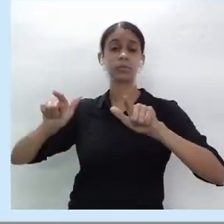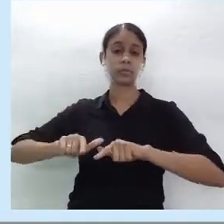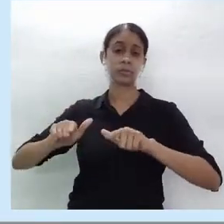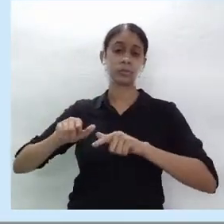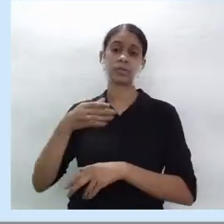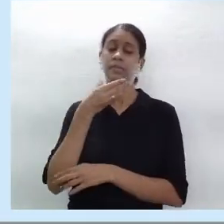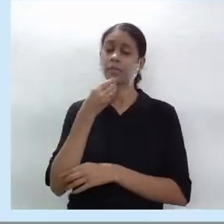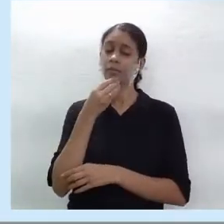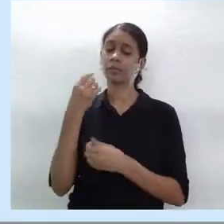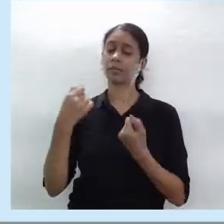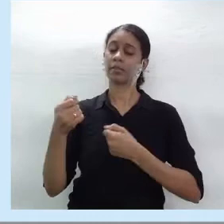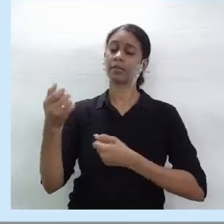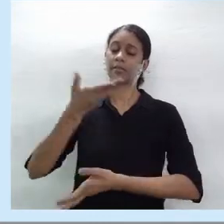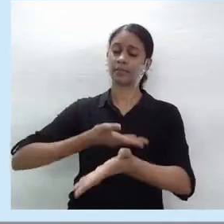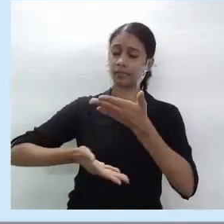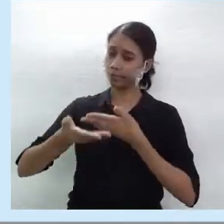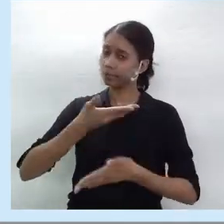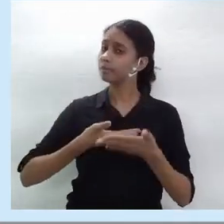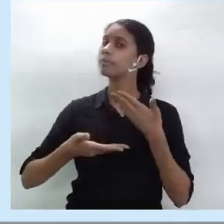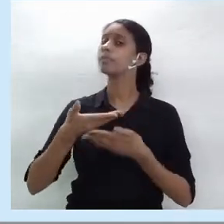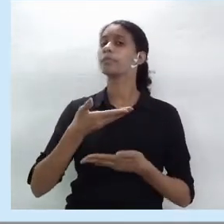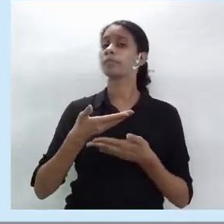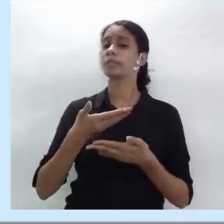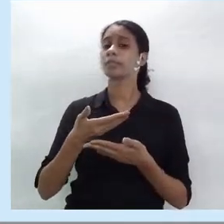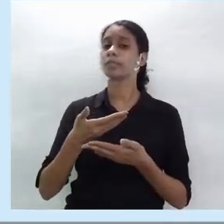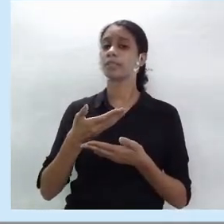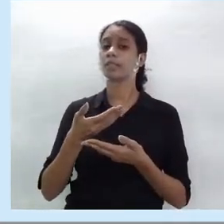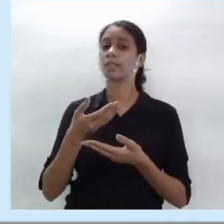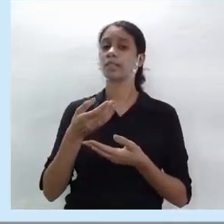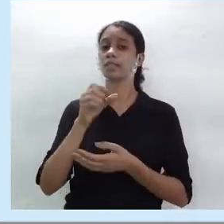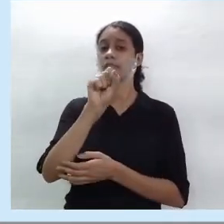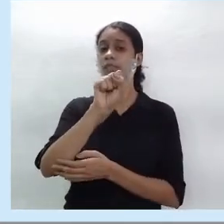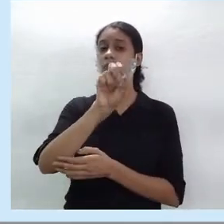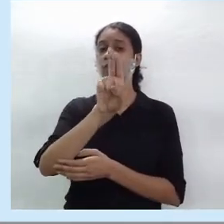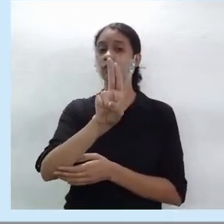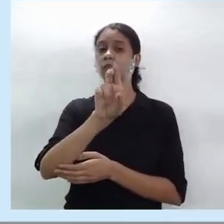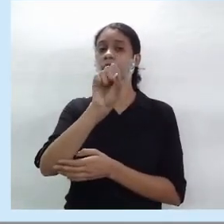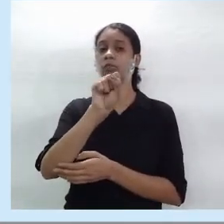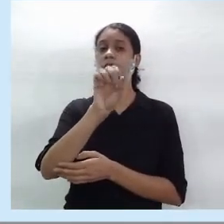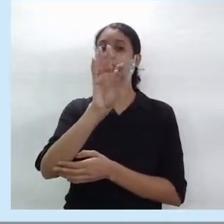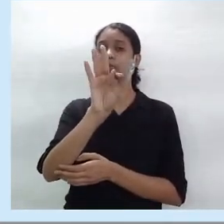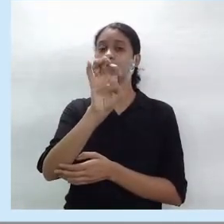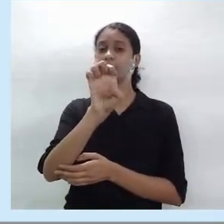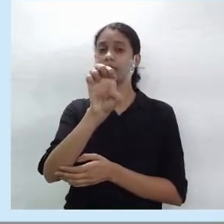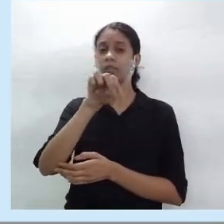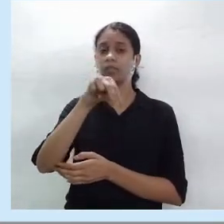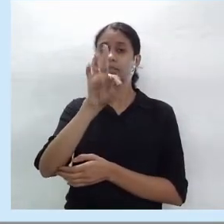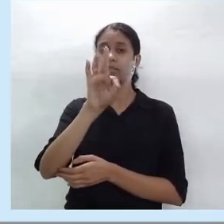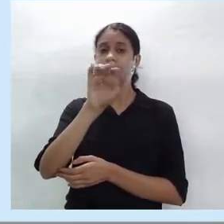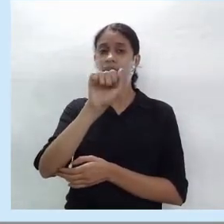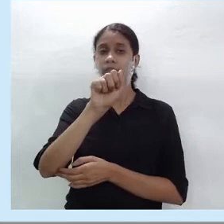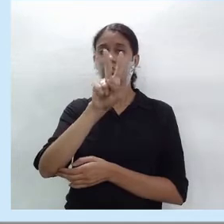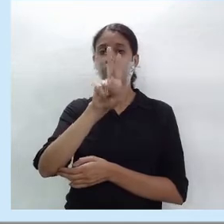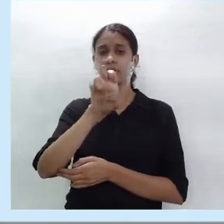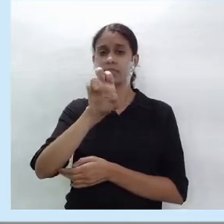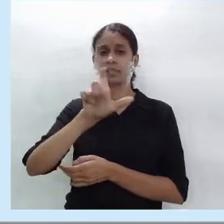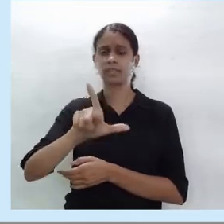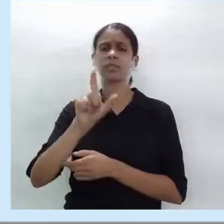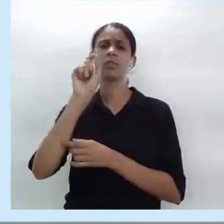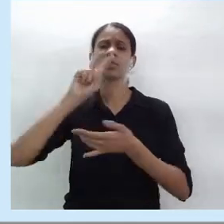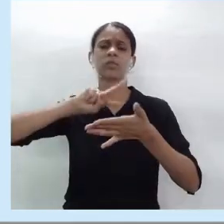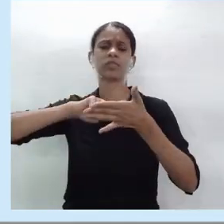precisa interagir de uma forma sustentável. E o que é sustentabilidade? Essa é a questão. O que